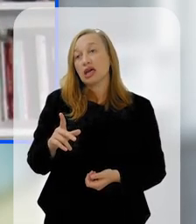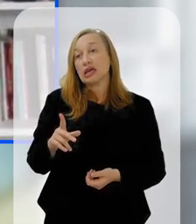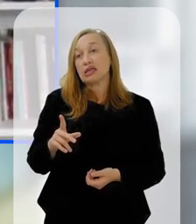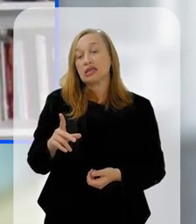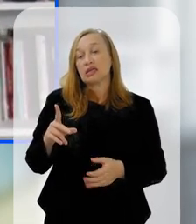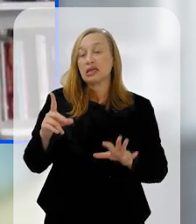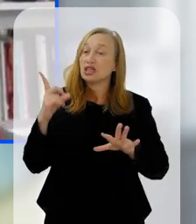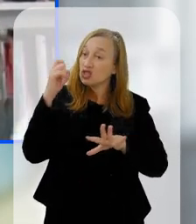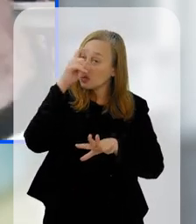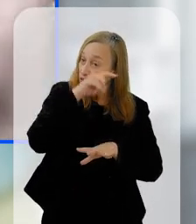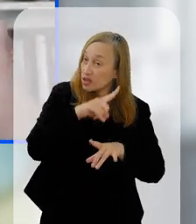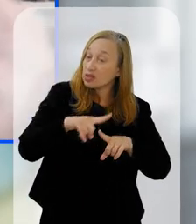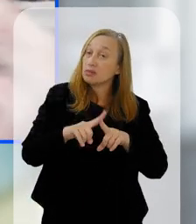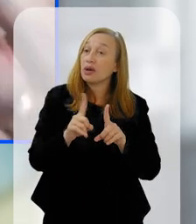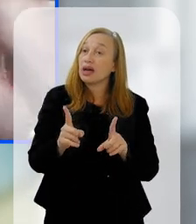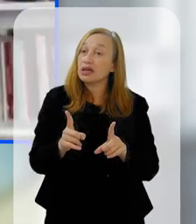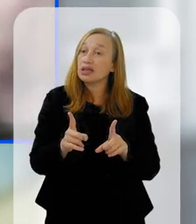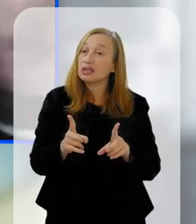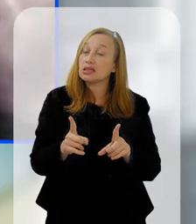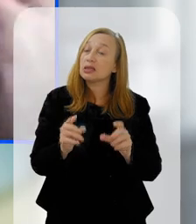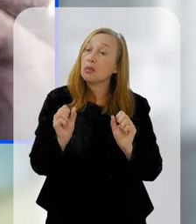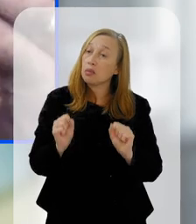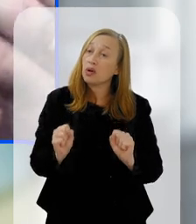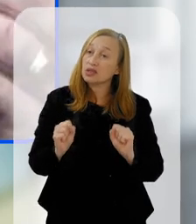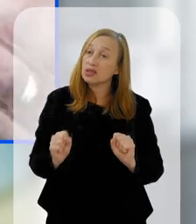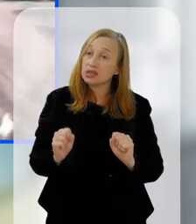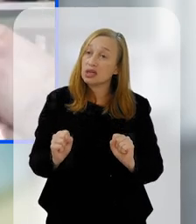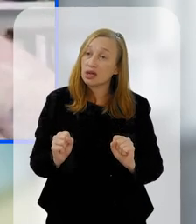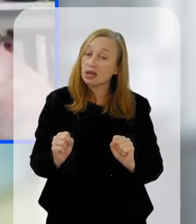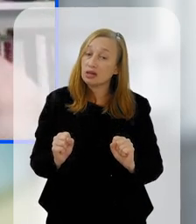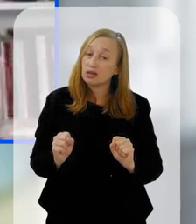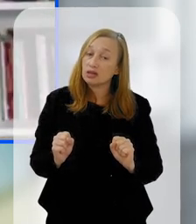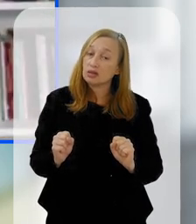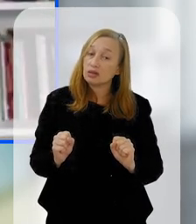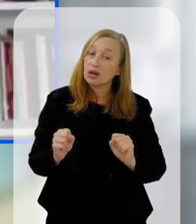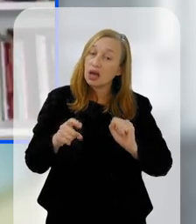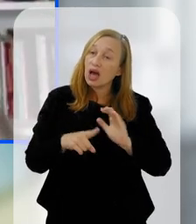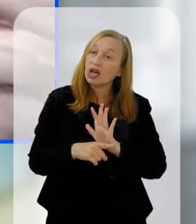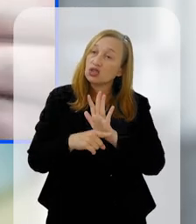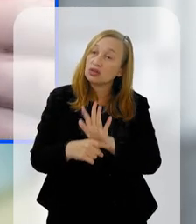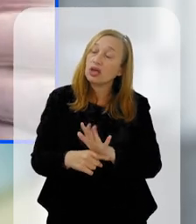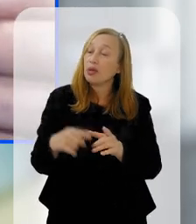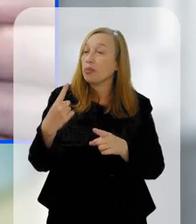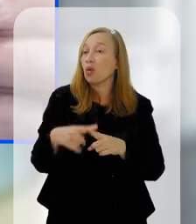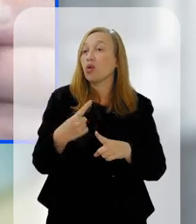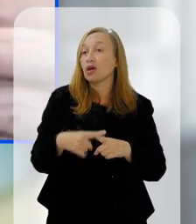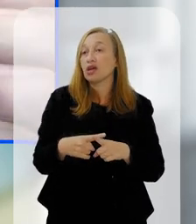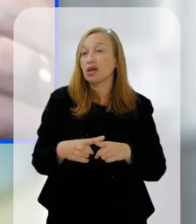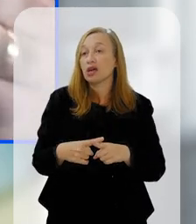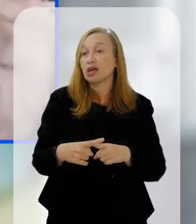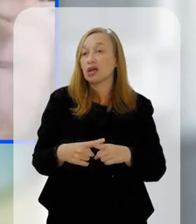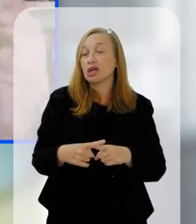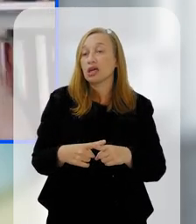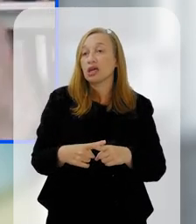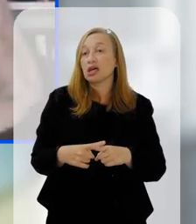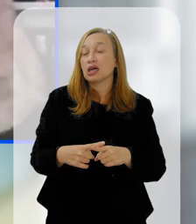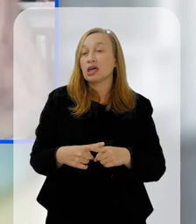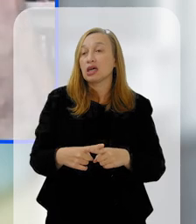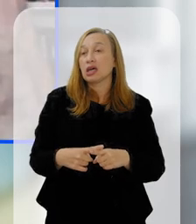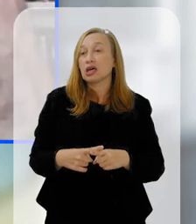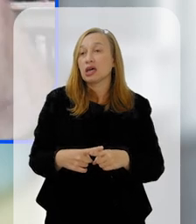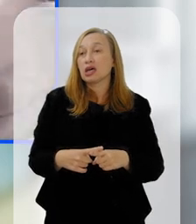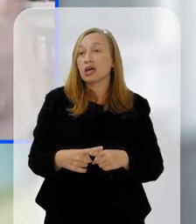que este é um limão muito azedo, mas que talvez nos permita, né, tirar daí uma boa limonada,